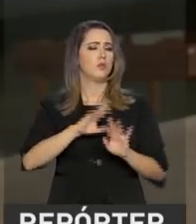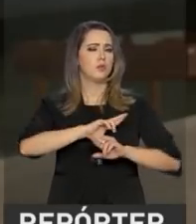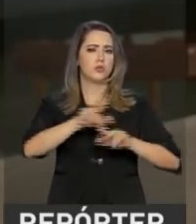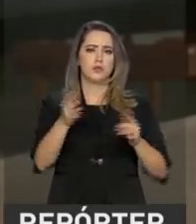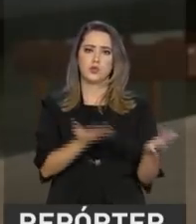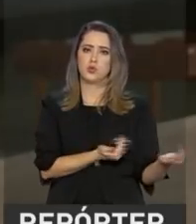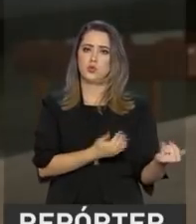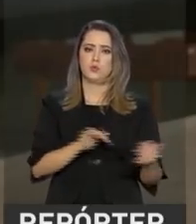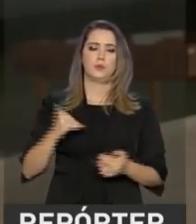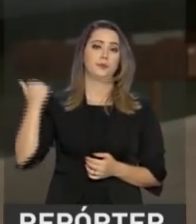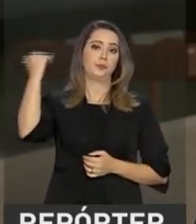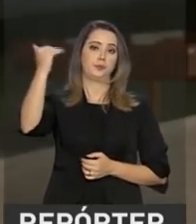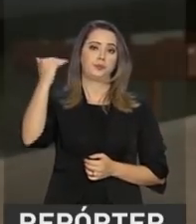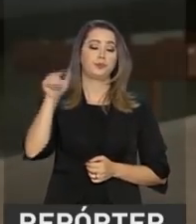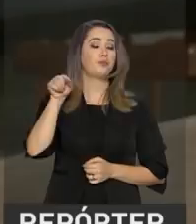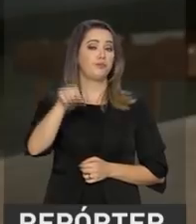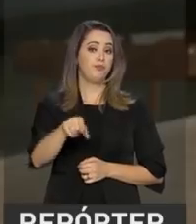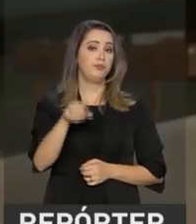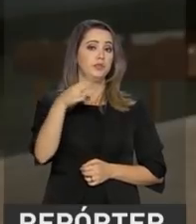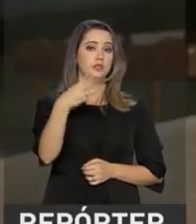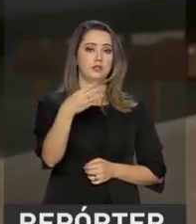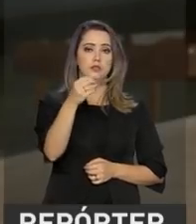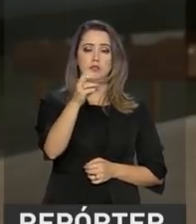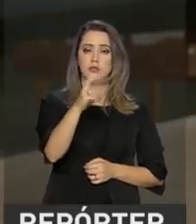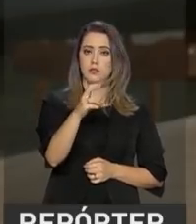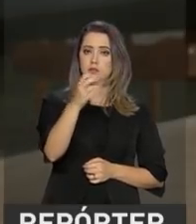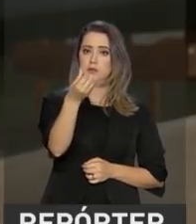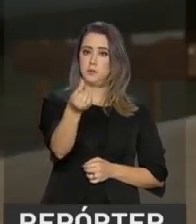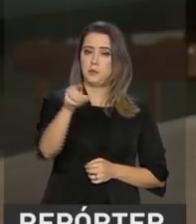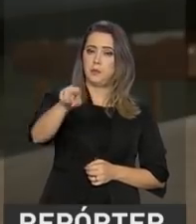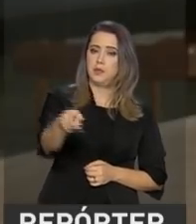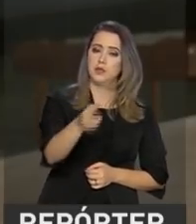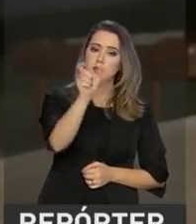e Adultos. Desses,